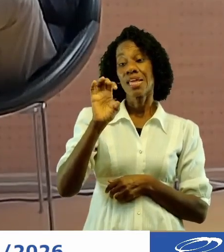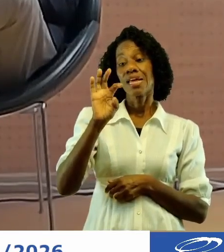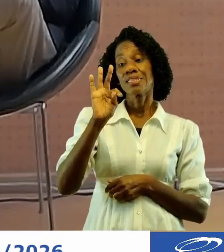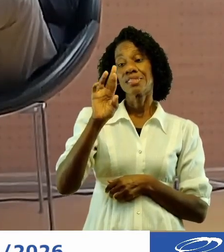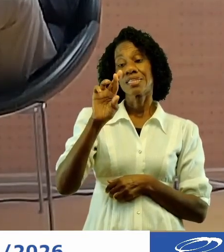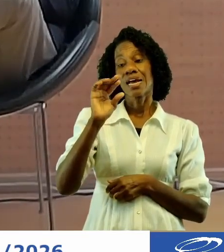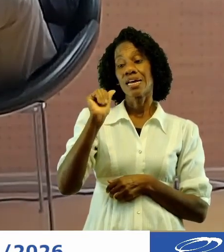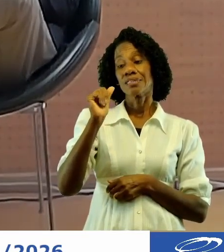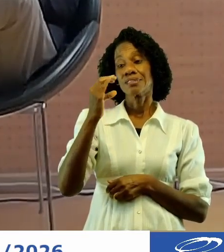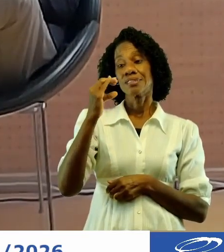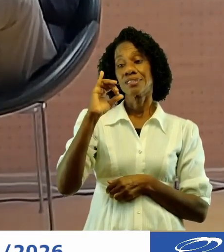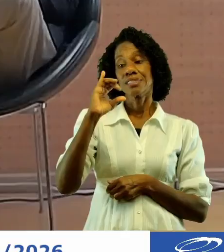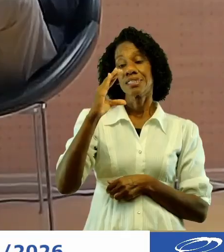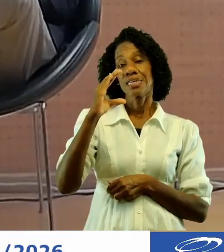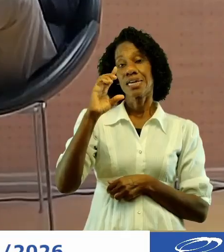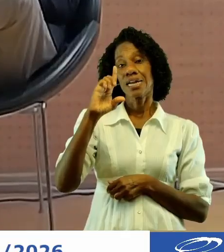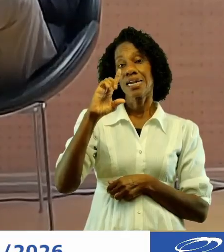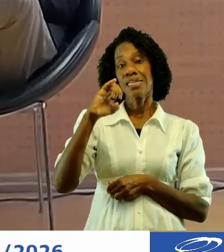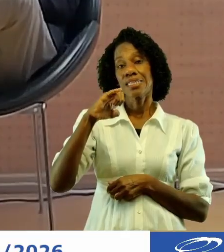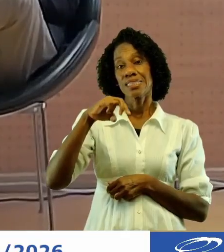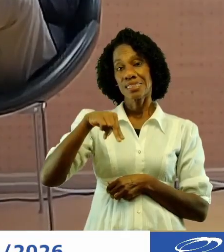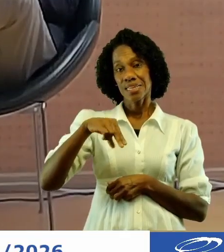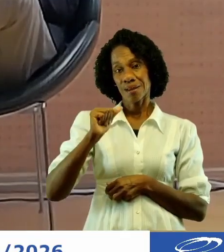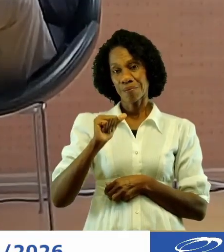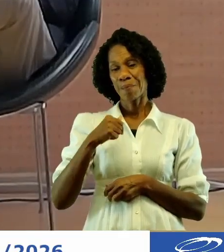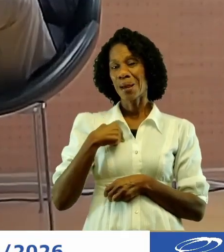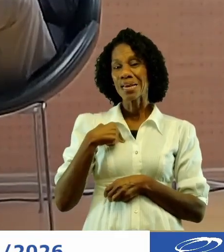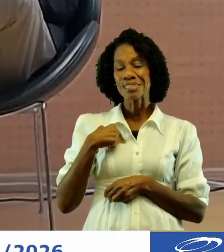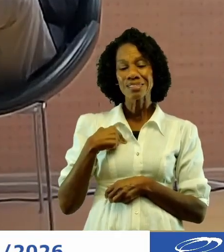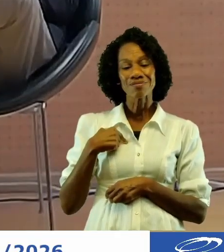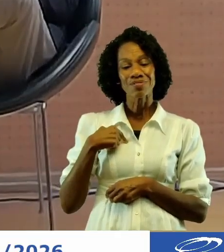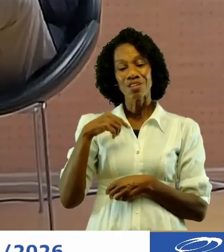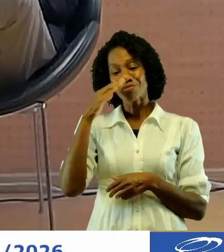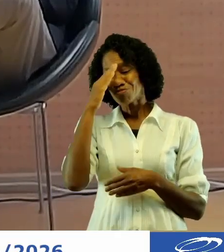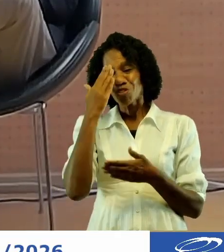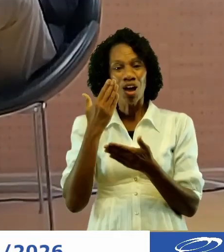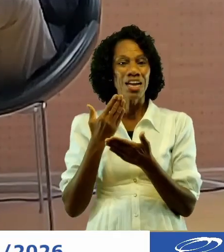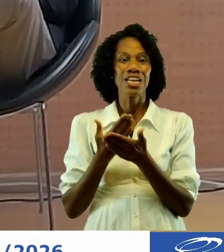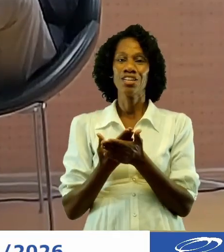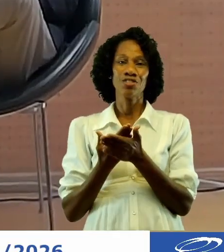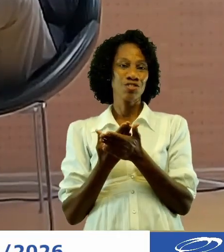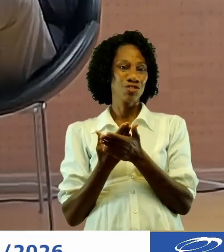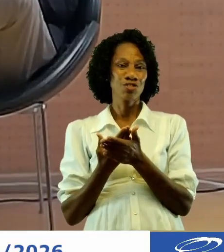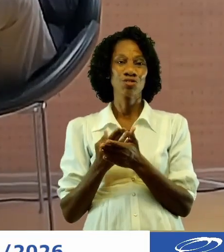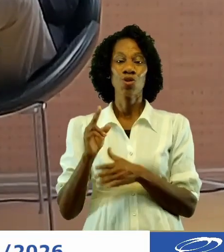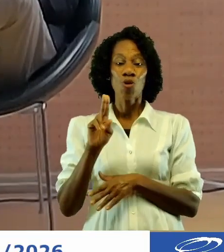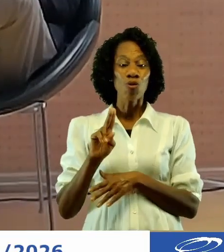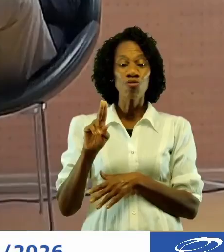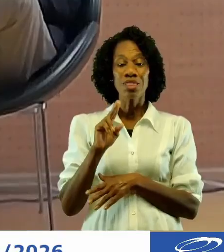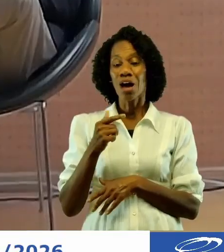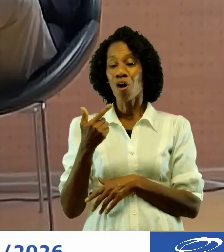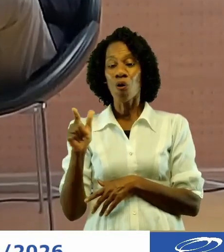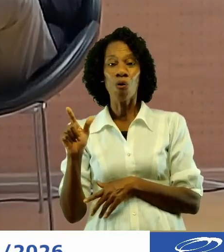das atopaxias totais infectadas, mas eu não acredito em tratamento de osteomielite, de biofilho, com monoterapia,